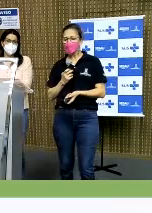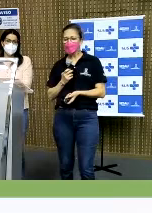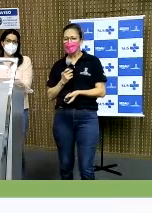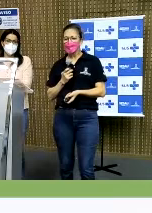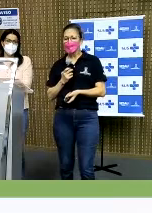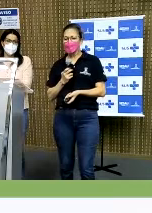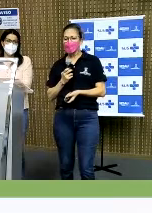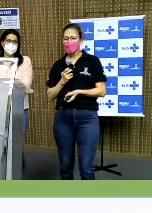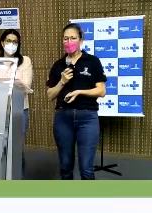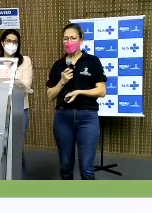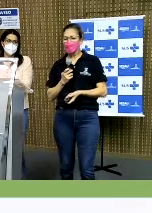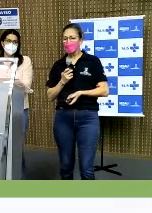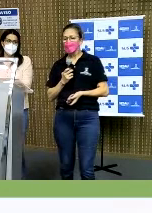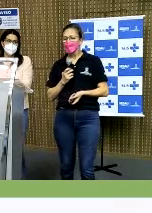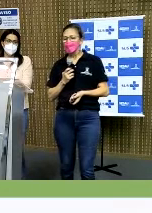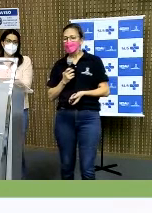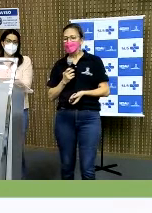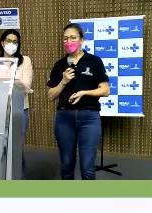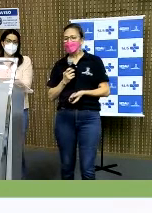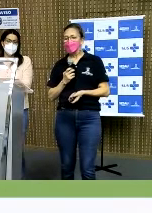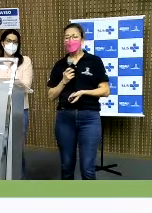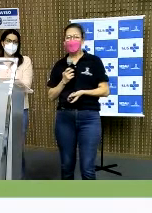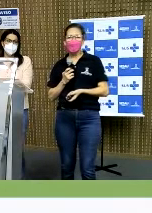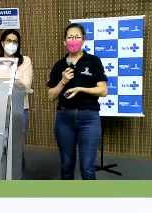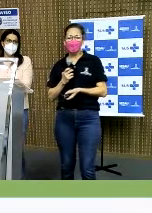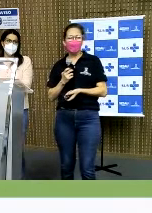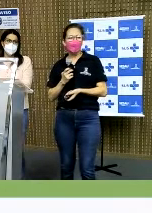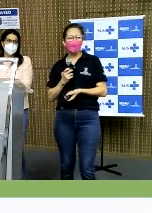16 mil, mas nós temos